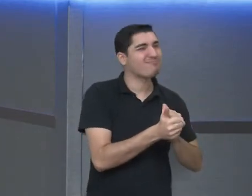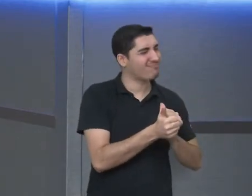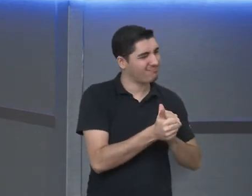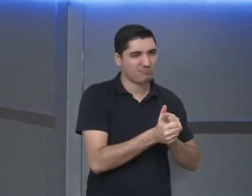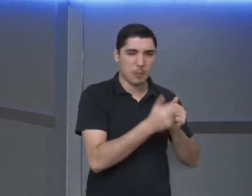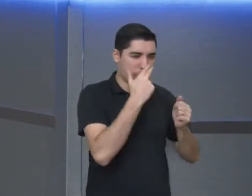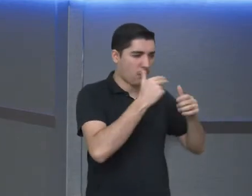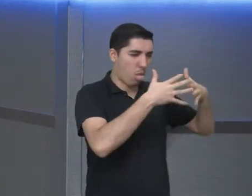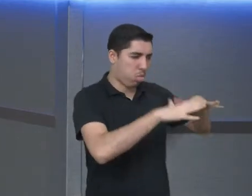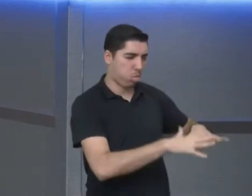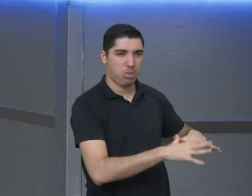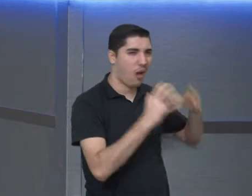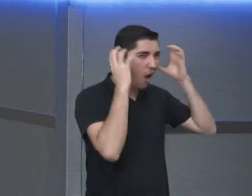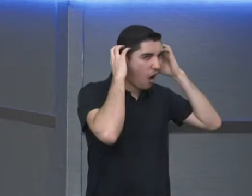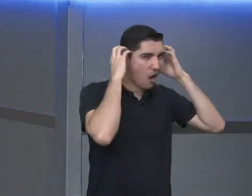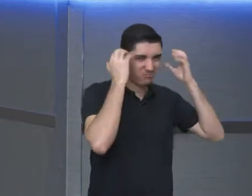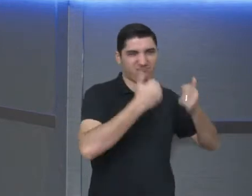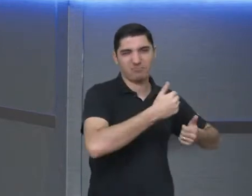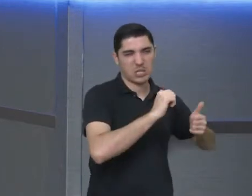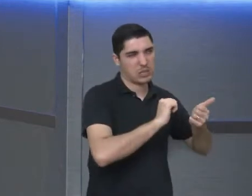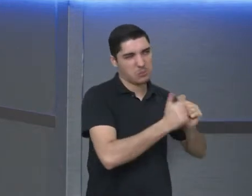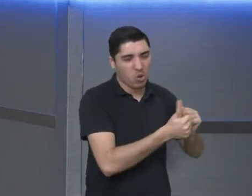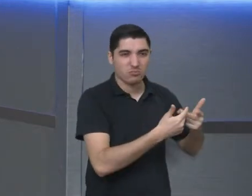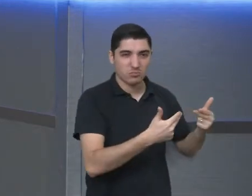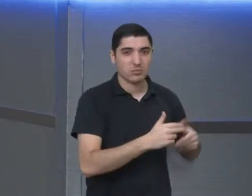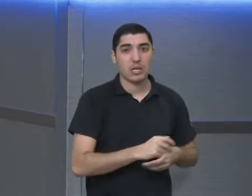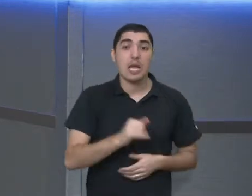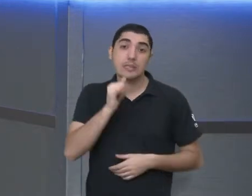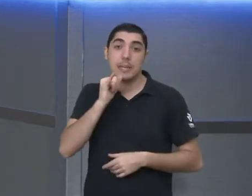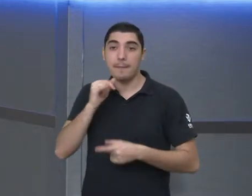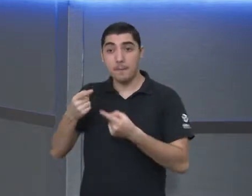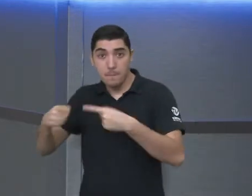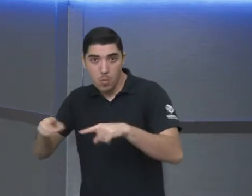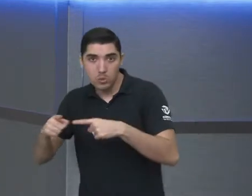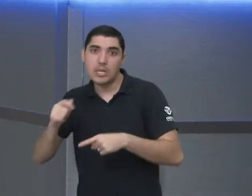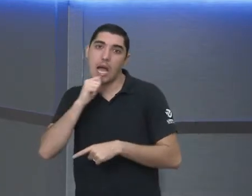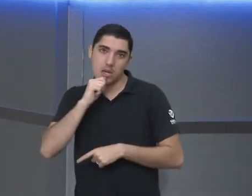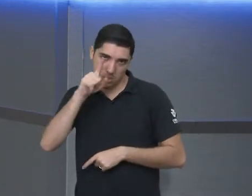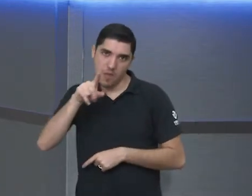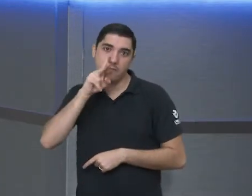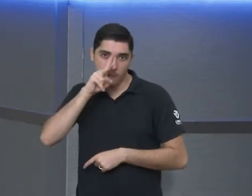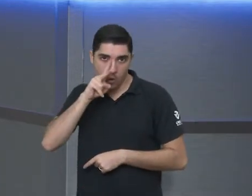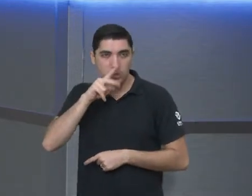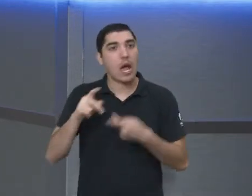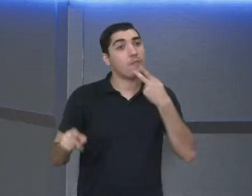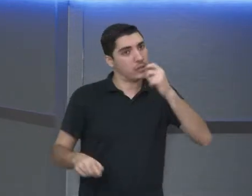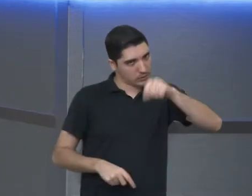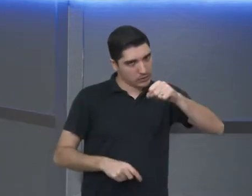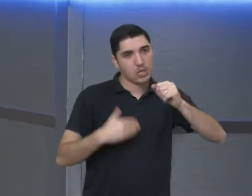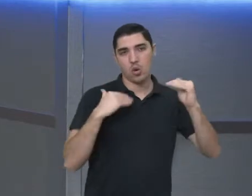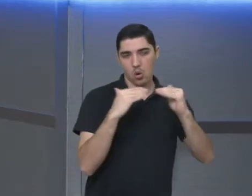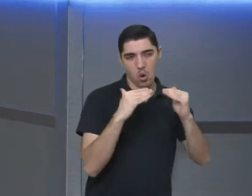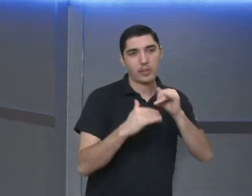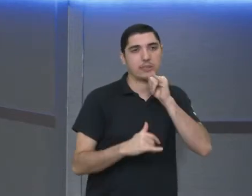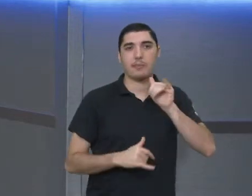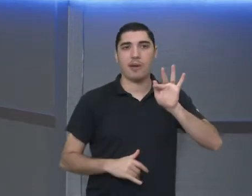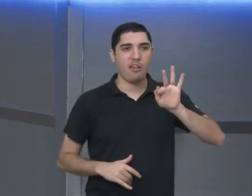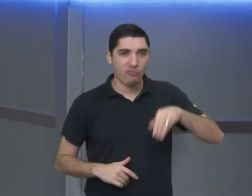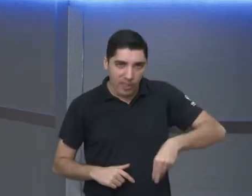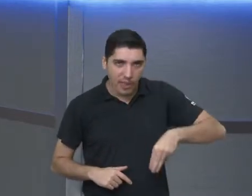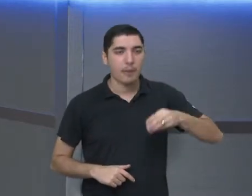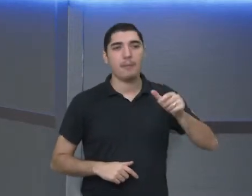Aí o Roberto Costa, que trabalhava com a gente lá na Pratinga, foi para a Rádio Clube. E eu encontrei com ele uma vez na cidade. Falei, Roberto, tal, como é que você está?